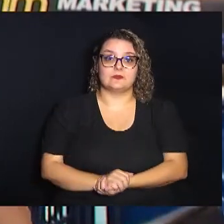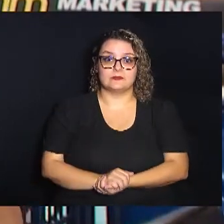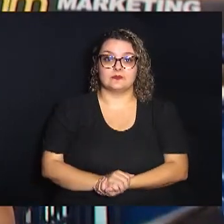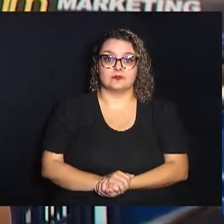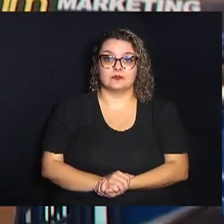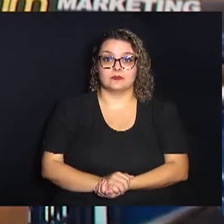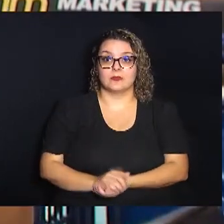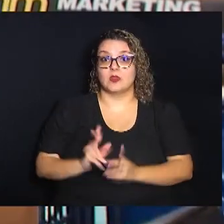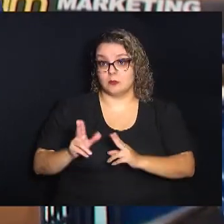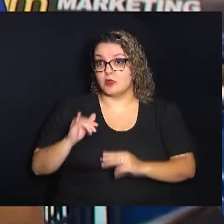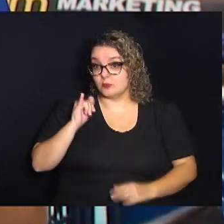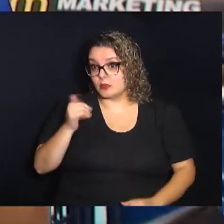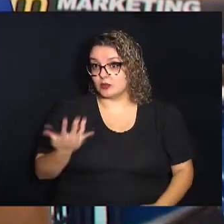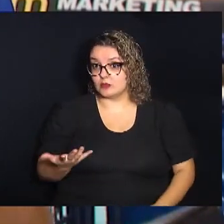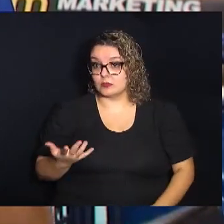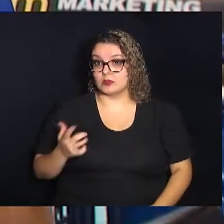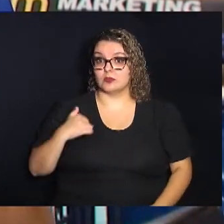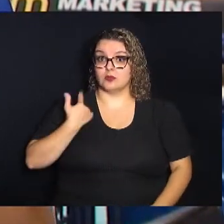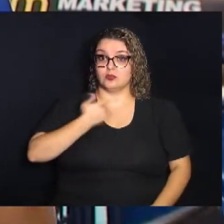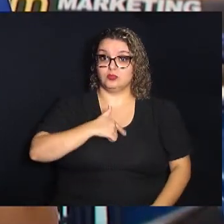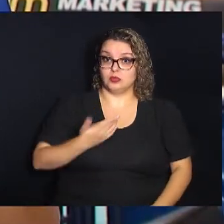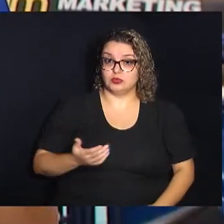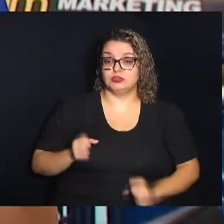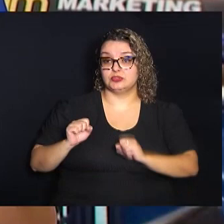que você falou, isso a gente pode